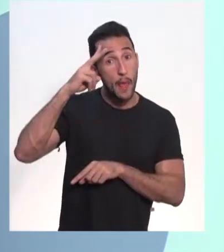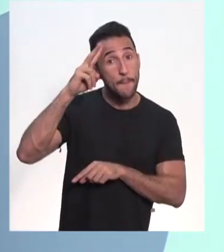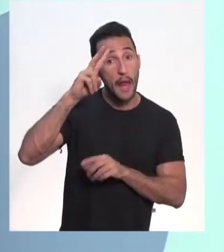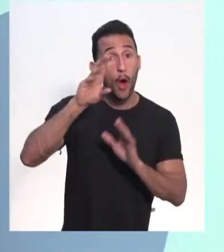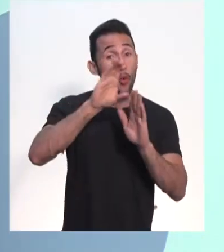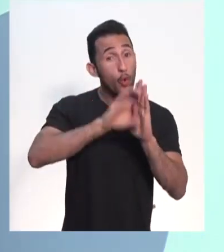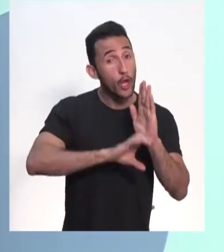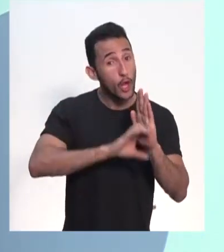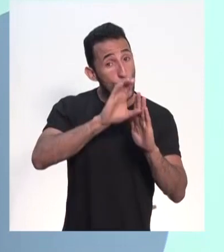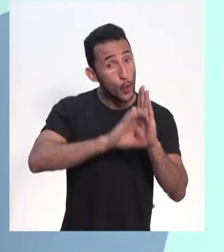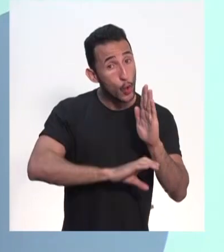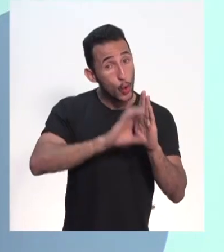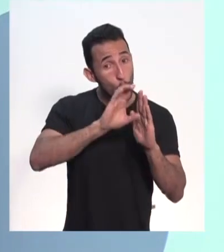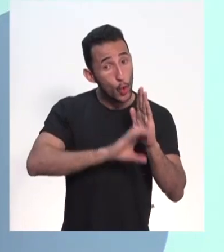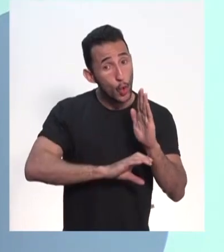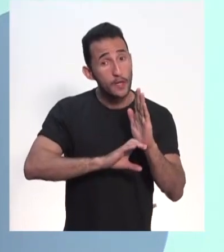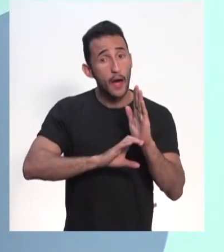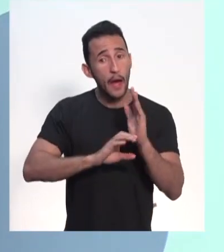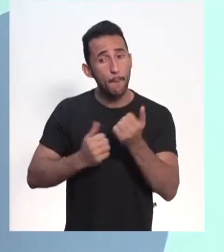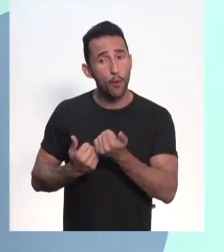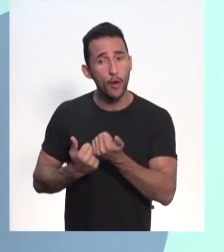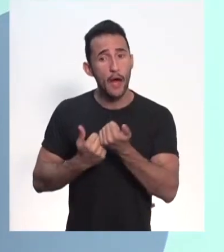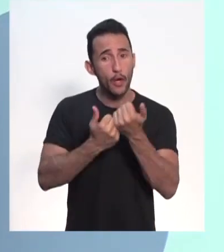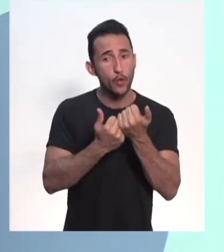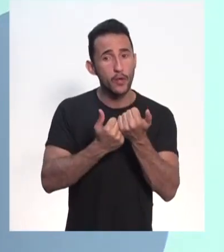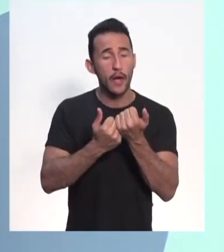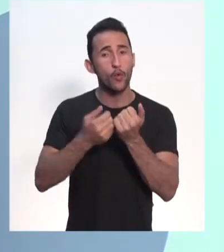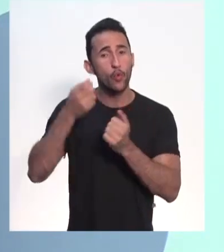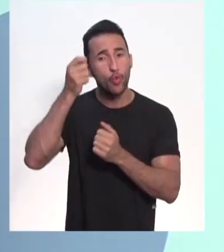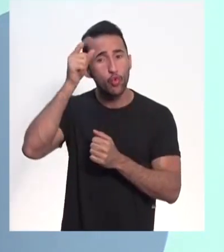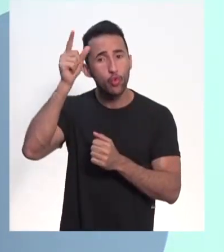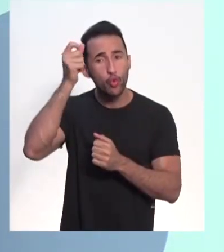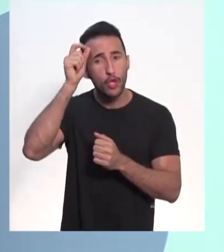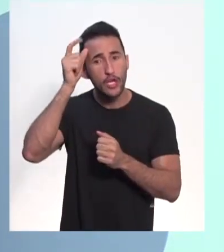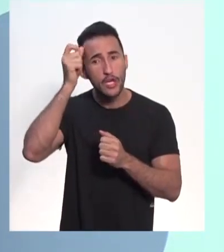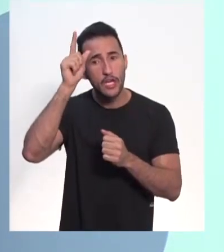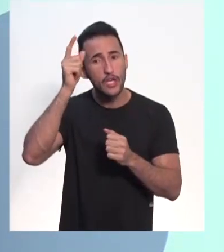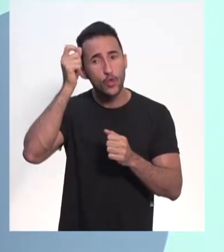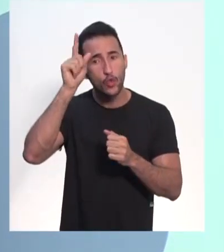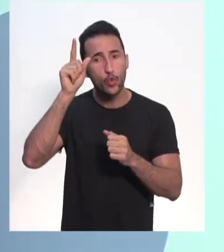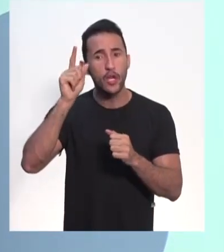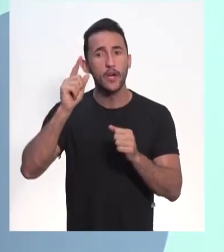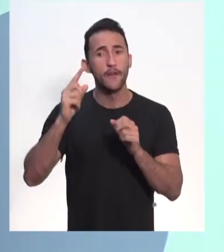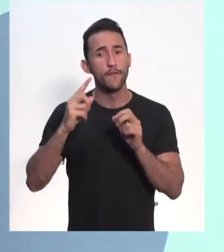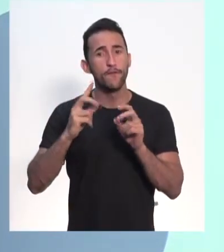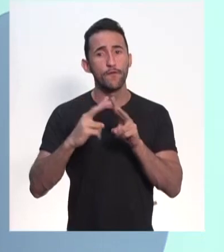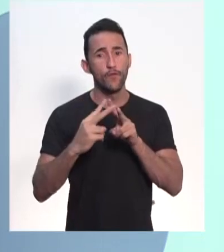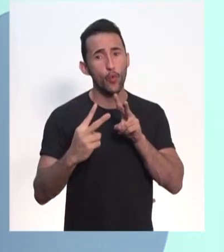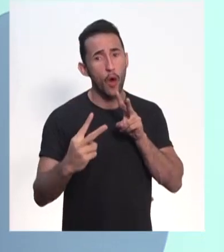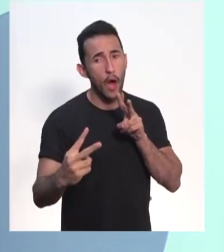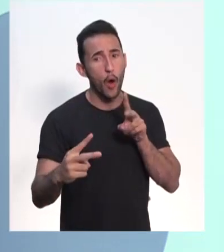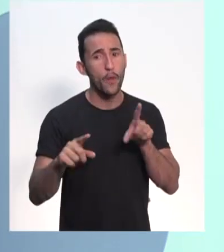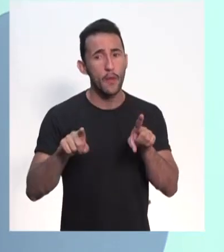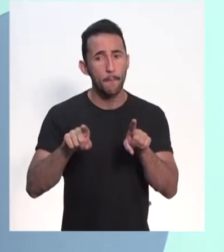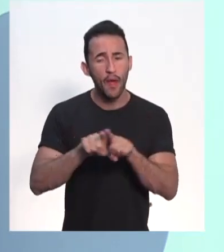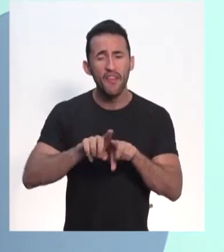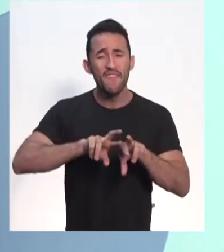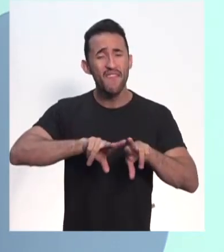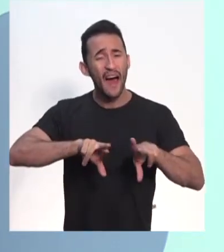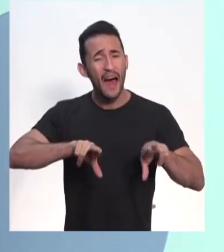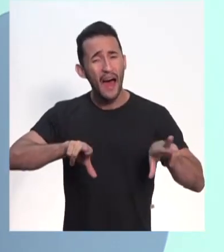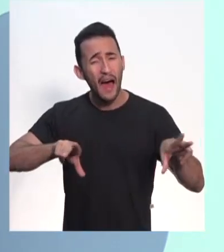grupo 4 componentes curriculares: arte, educação física, língua inglesa e língua portuguesa. E como é que as equipes